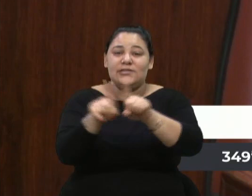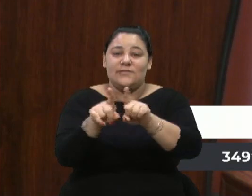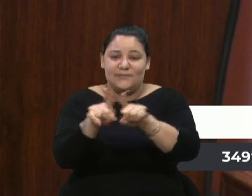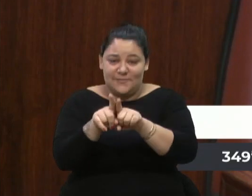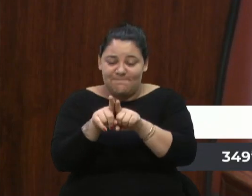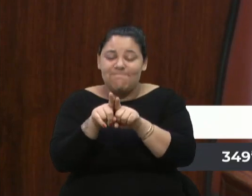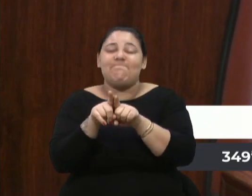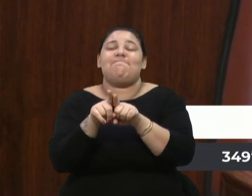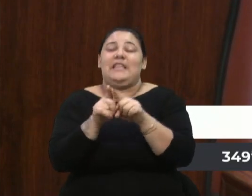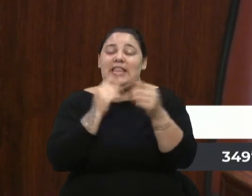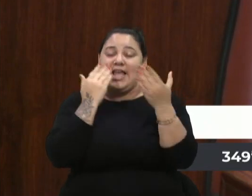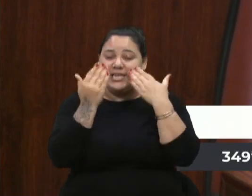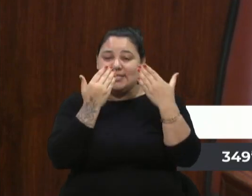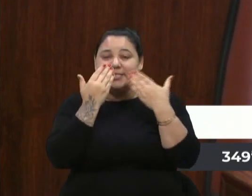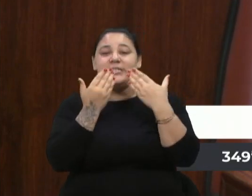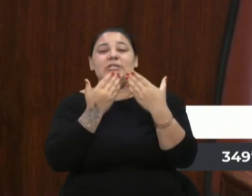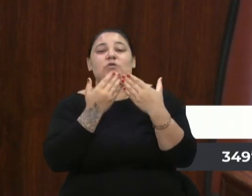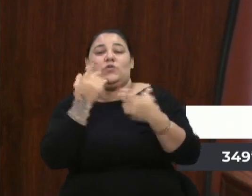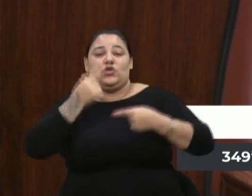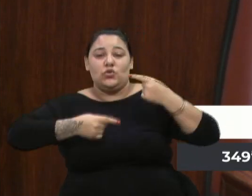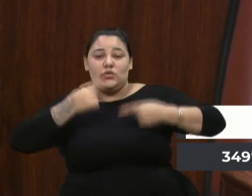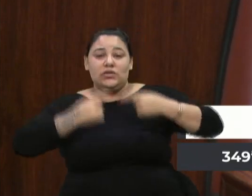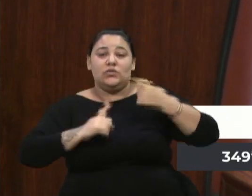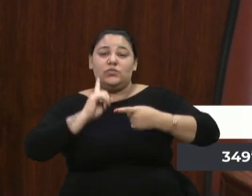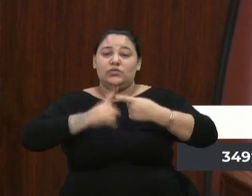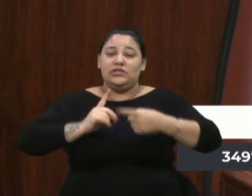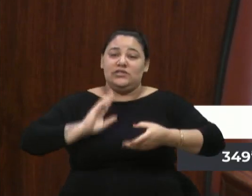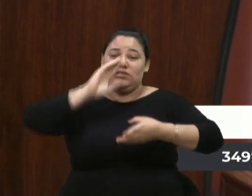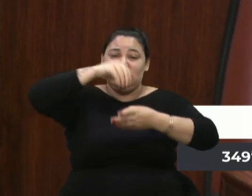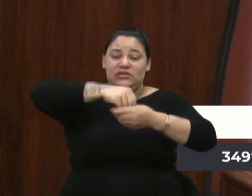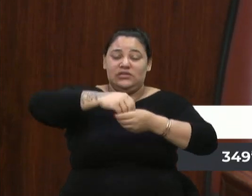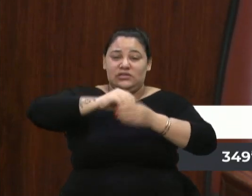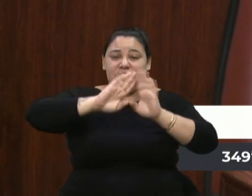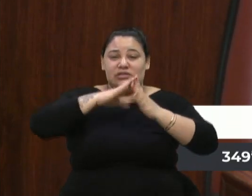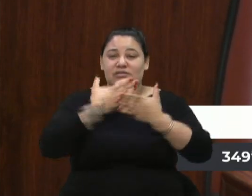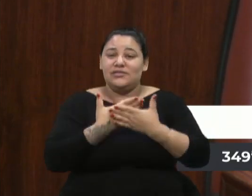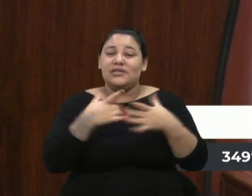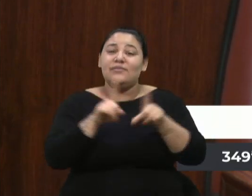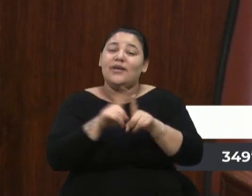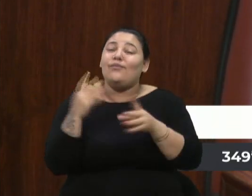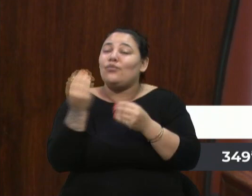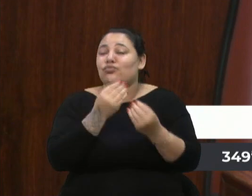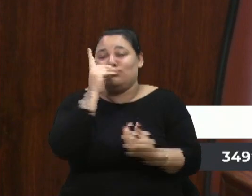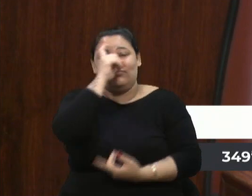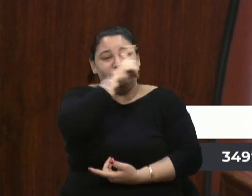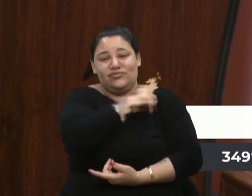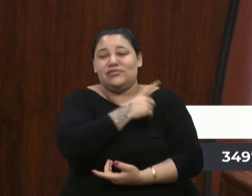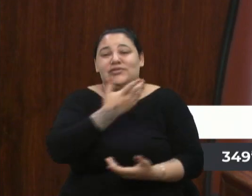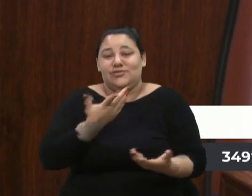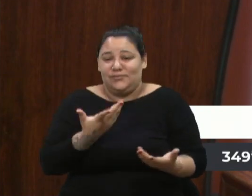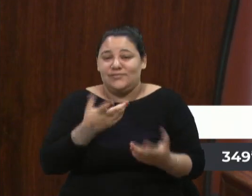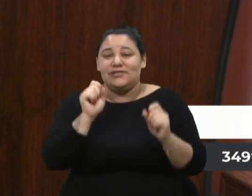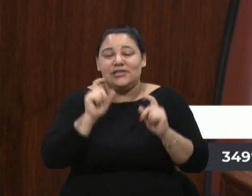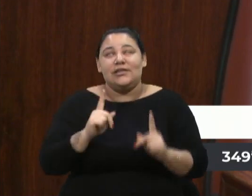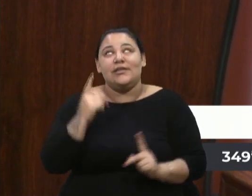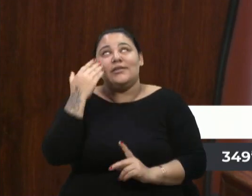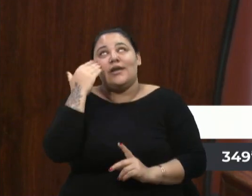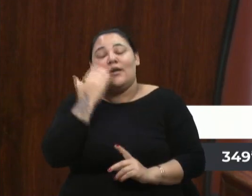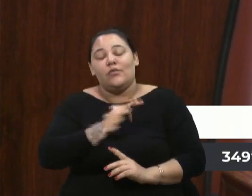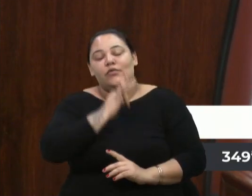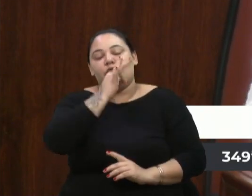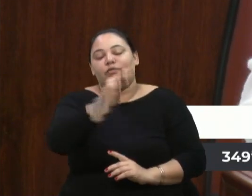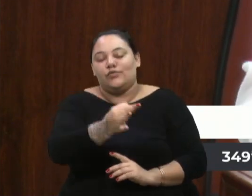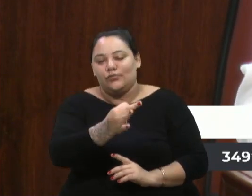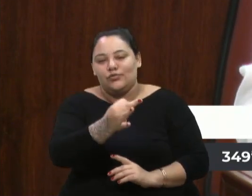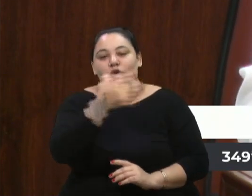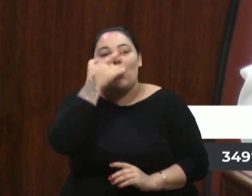essa discussão, porque nas escolas também é muito difícil isso, né? Quem sabe nós um dia chegamos ao ponto,